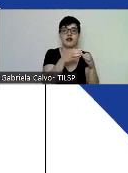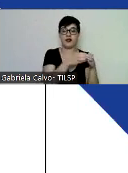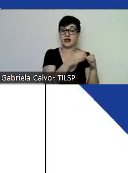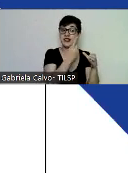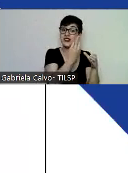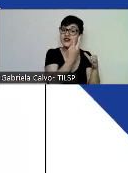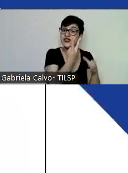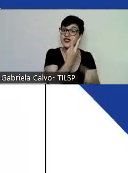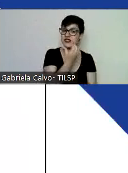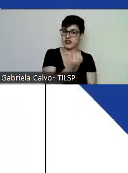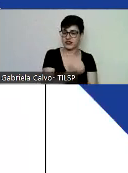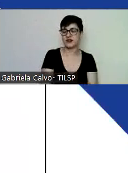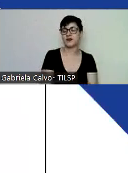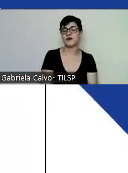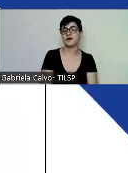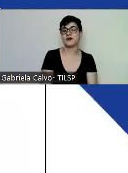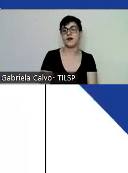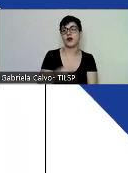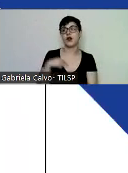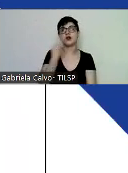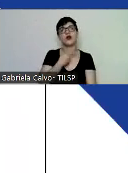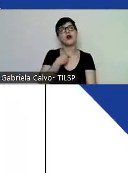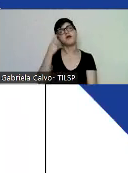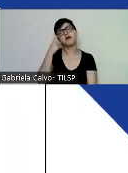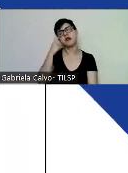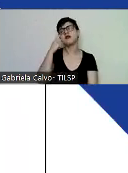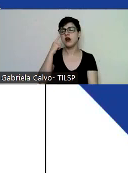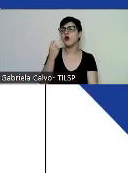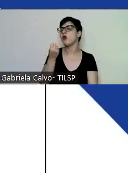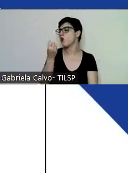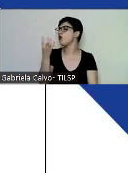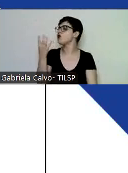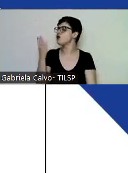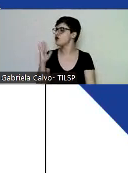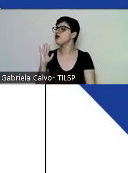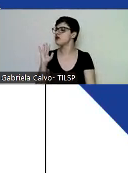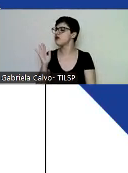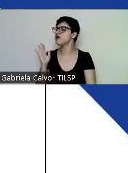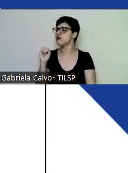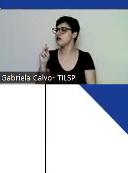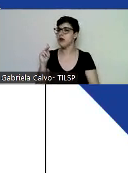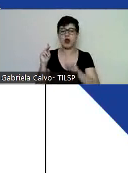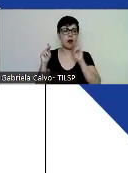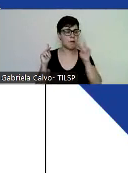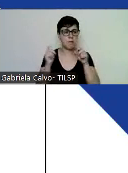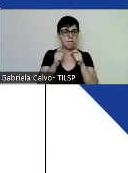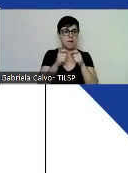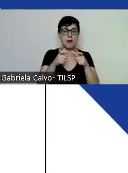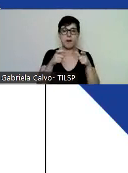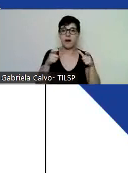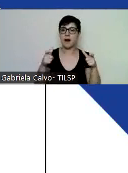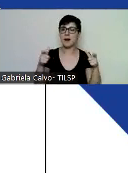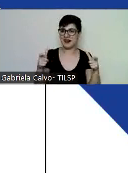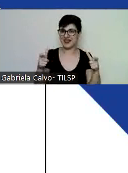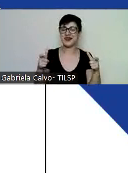na nossa expectativa superou completamente o que nós imaginavamos que poderia acontecer é totalizando